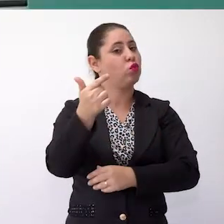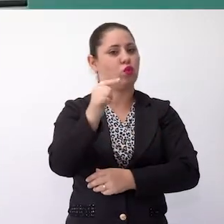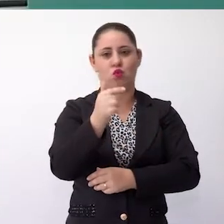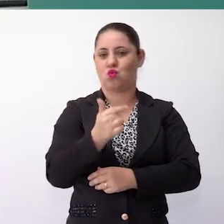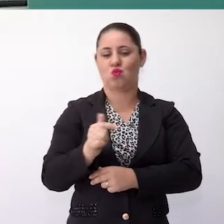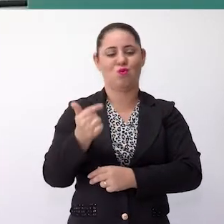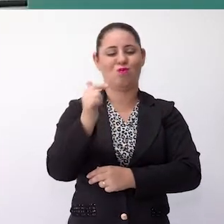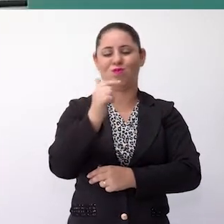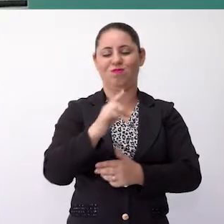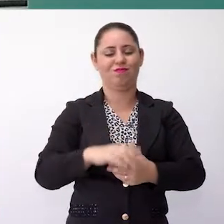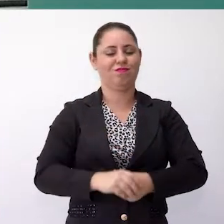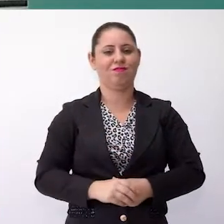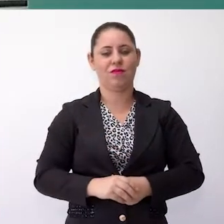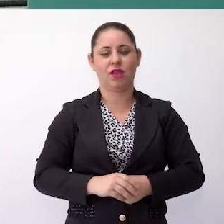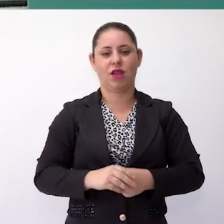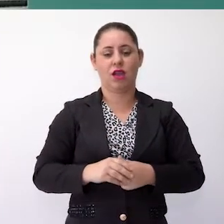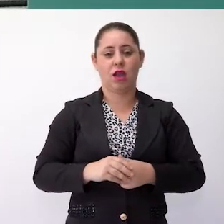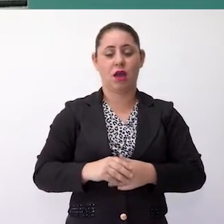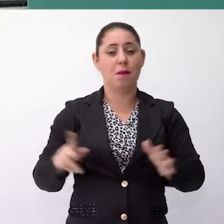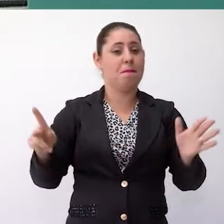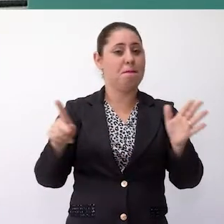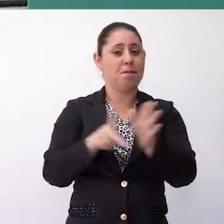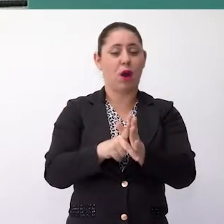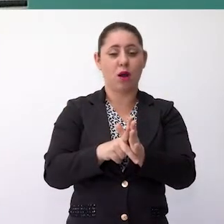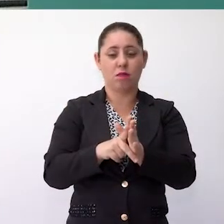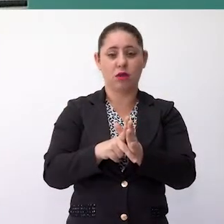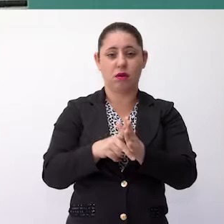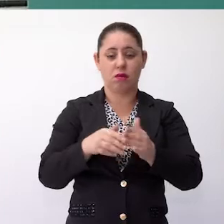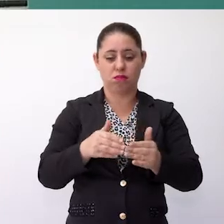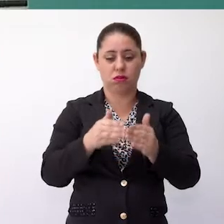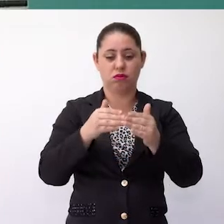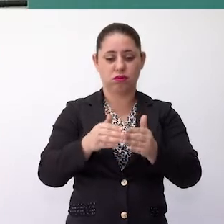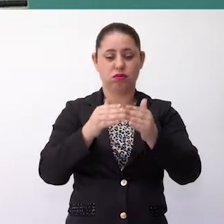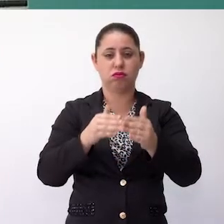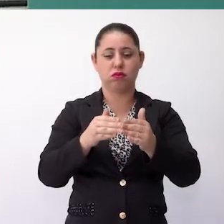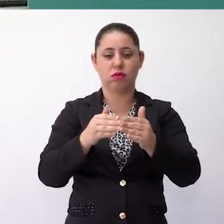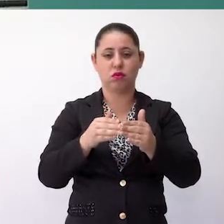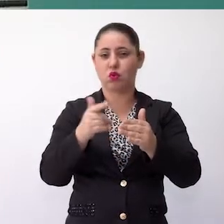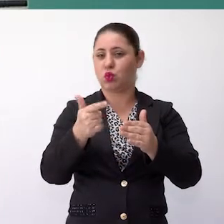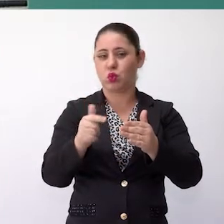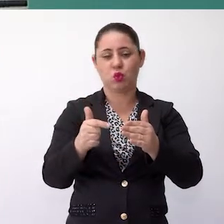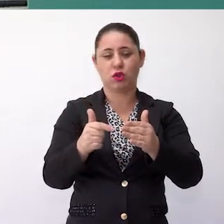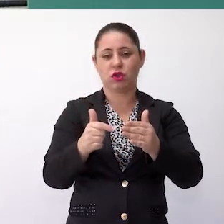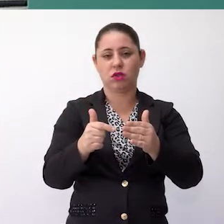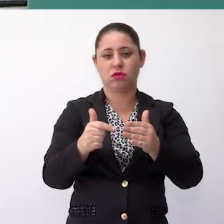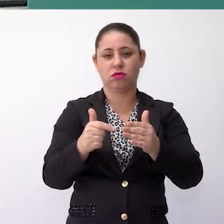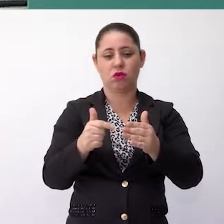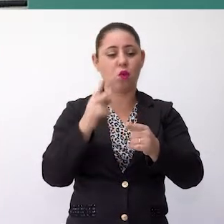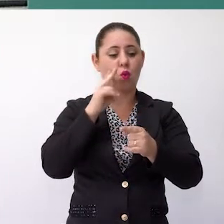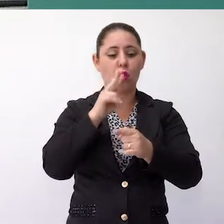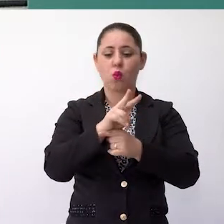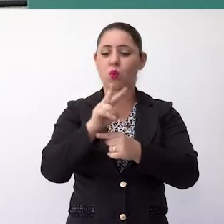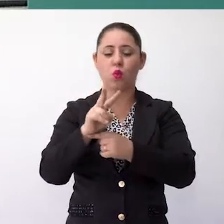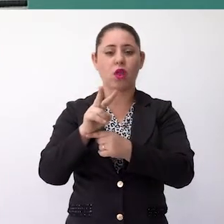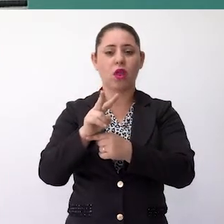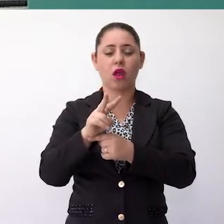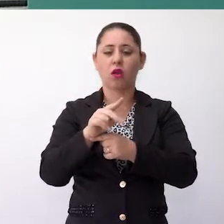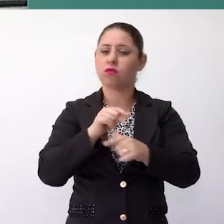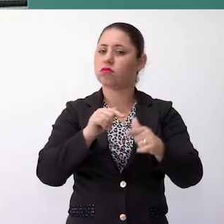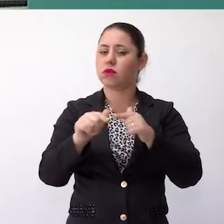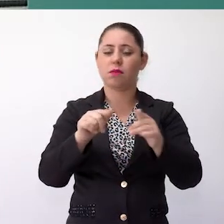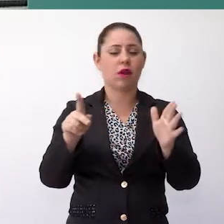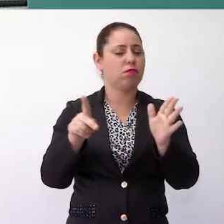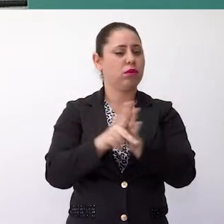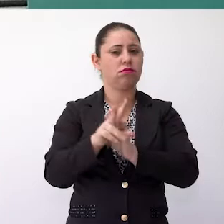temos lanchas próprias para fazer o patrulhamento, não é uma atividade